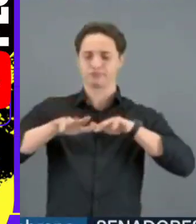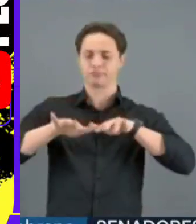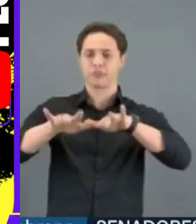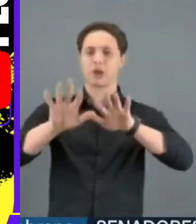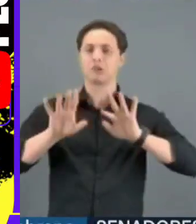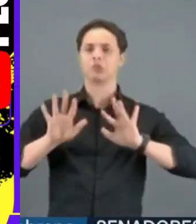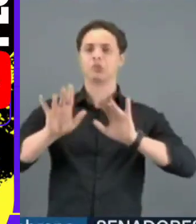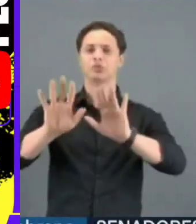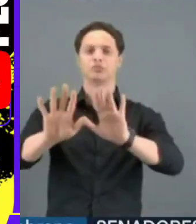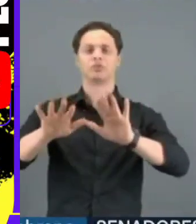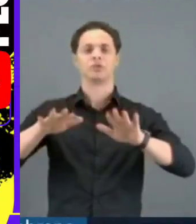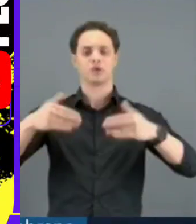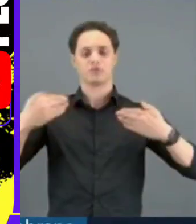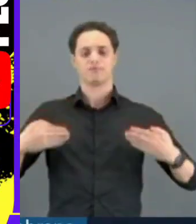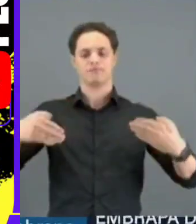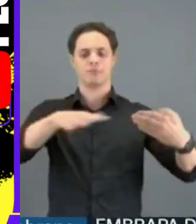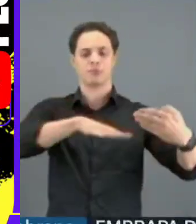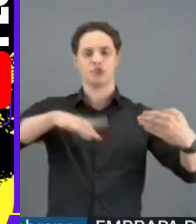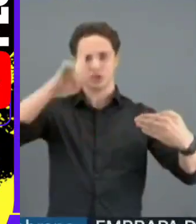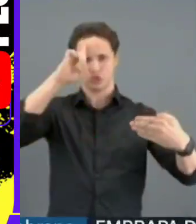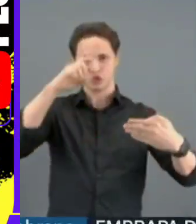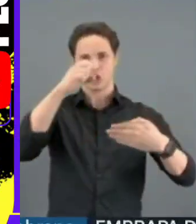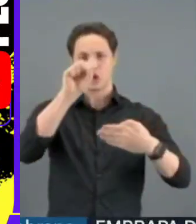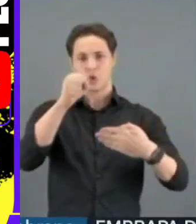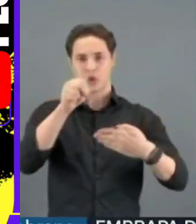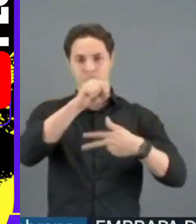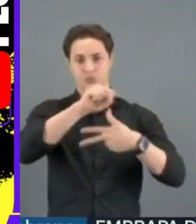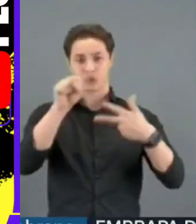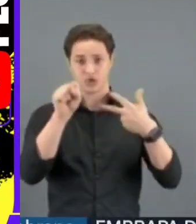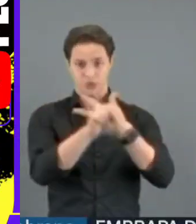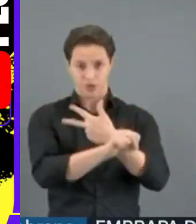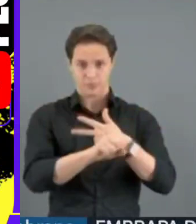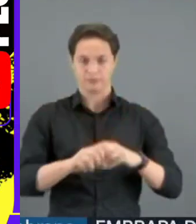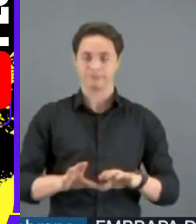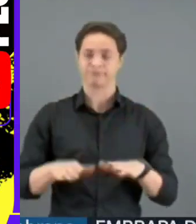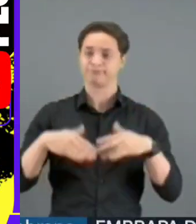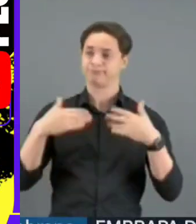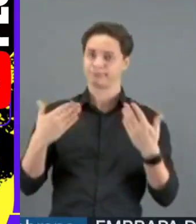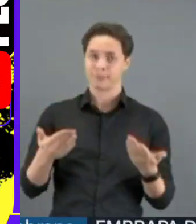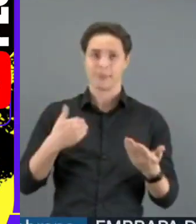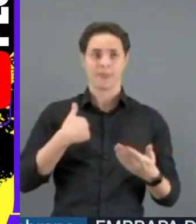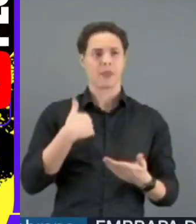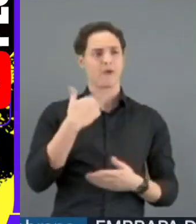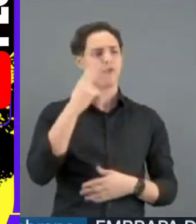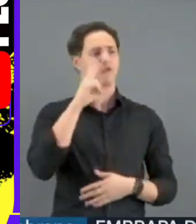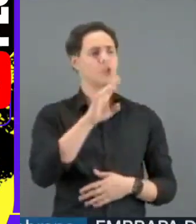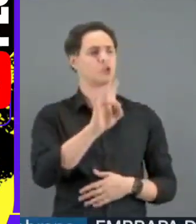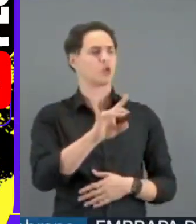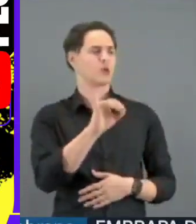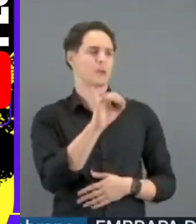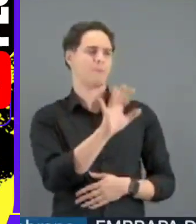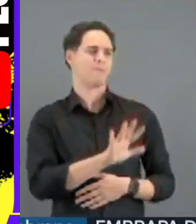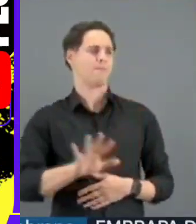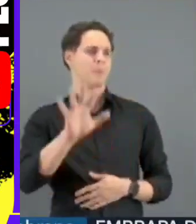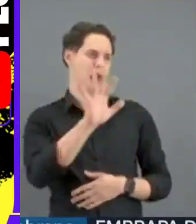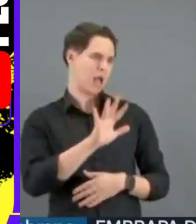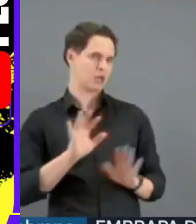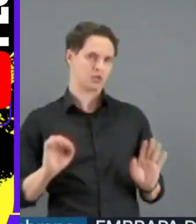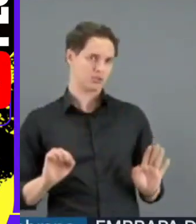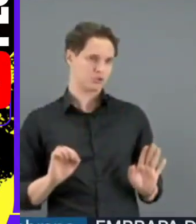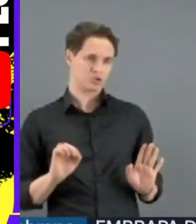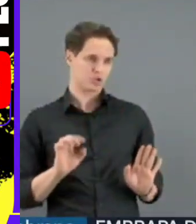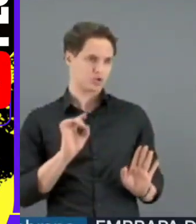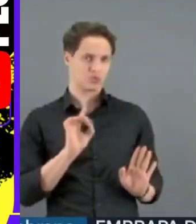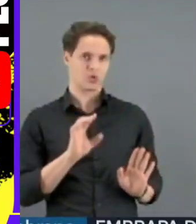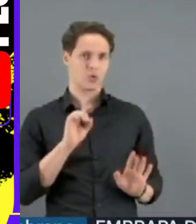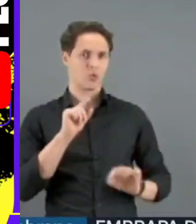dos ministérios no 8 de janeiro? Excelência, eu só vi através de imagens. Eu só vi através de imagens,